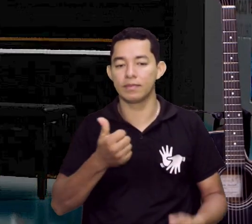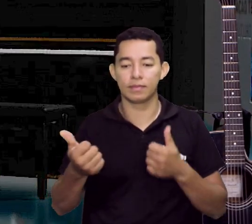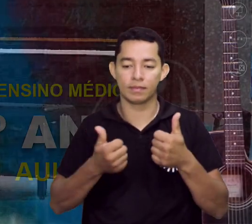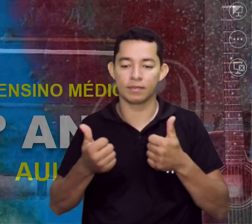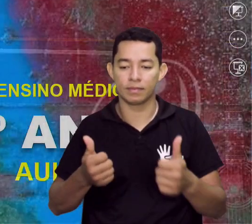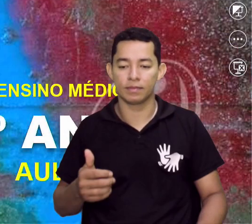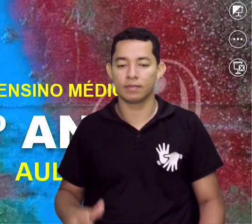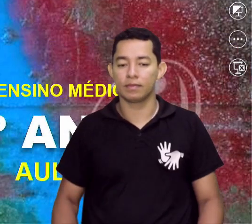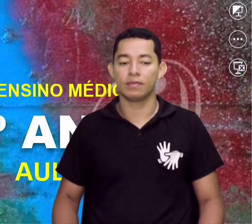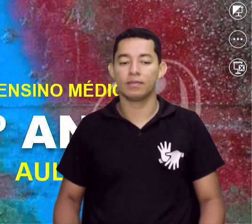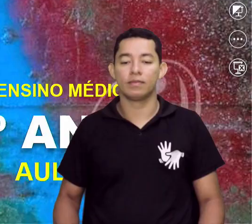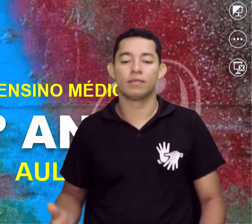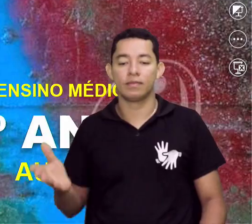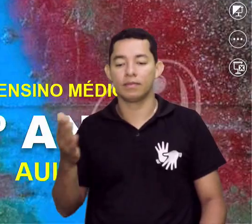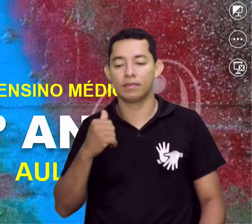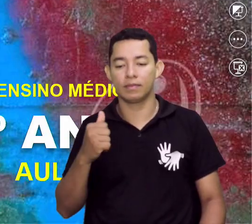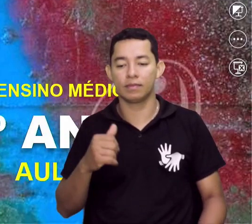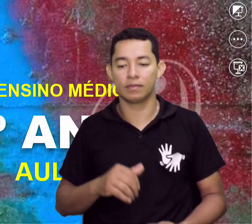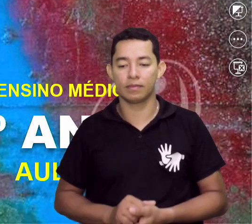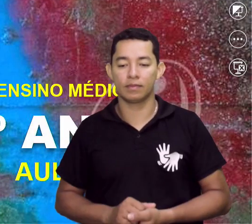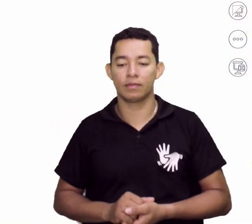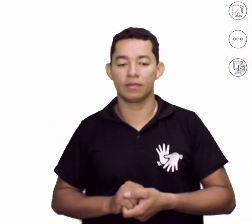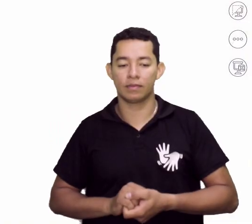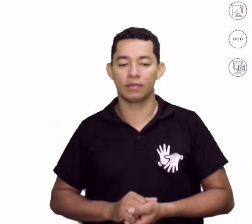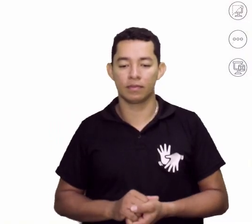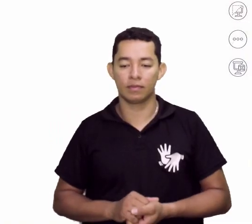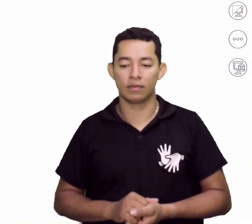Vamos nessa? Olha só.